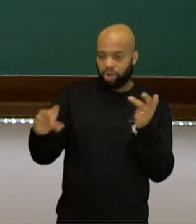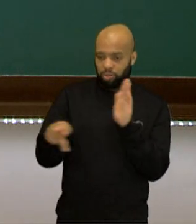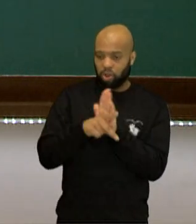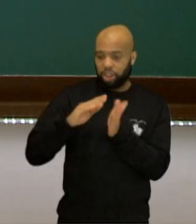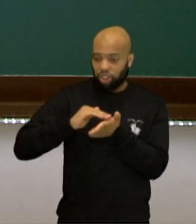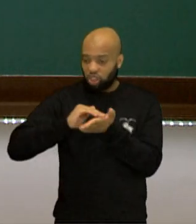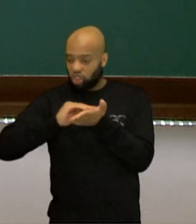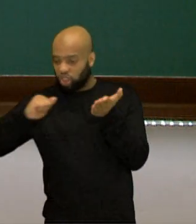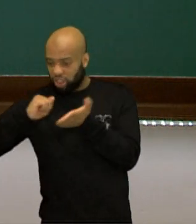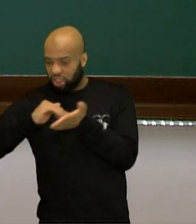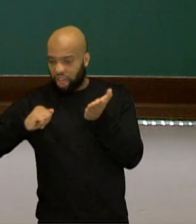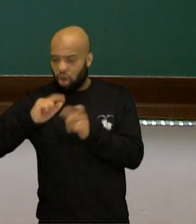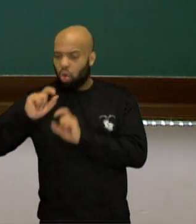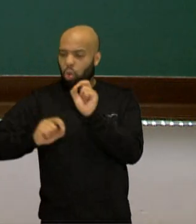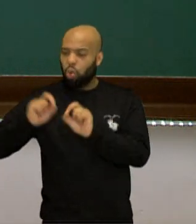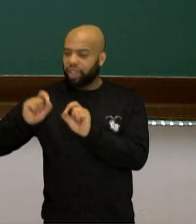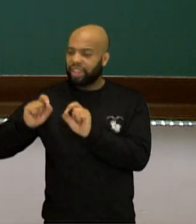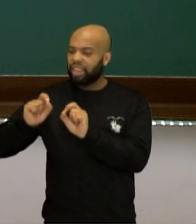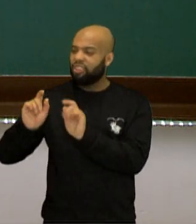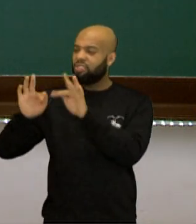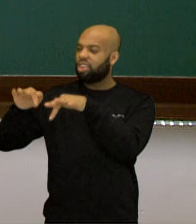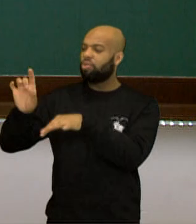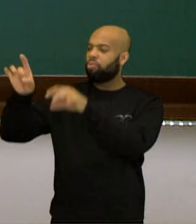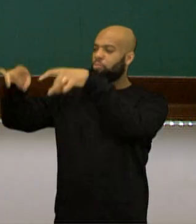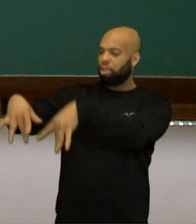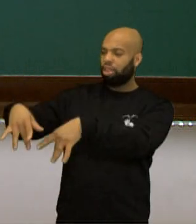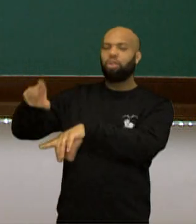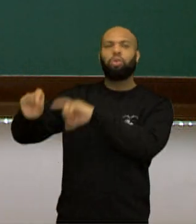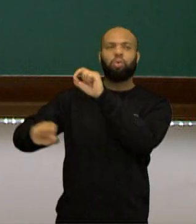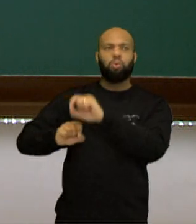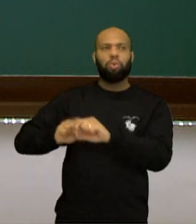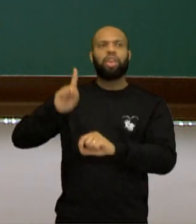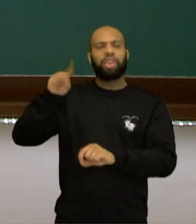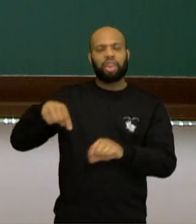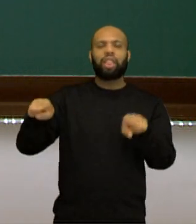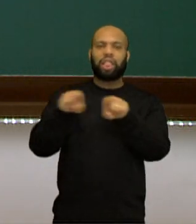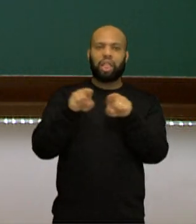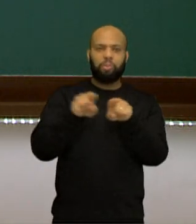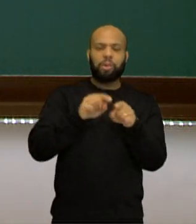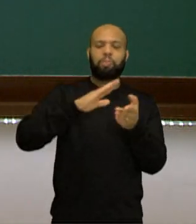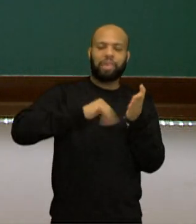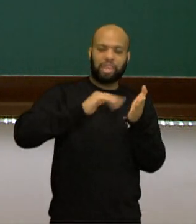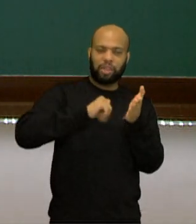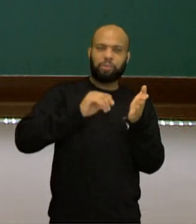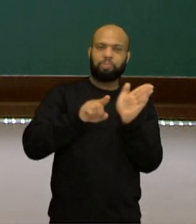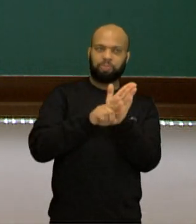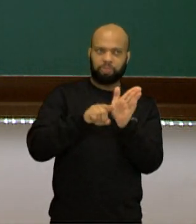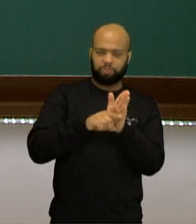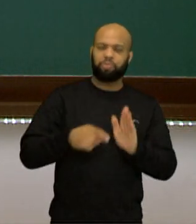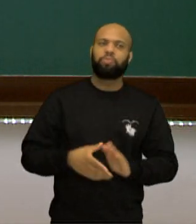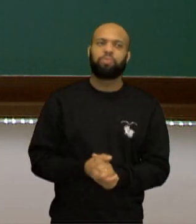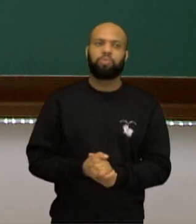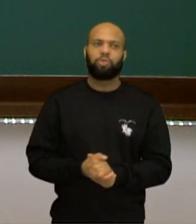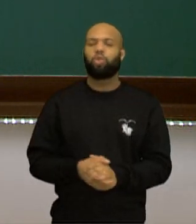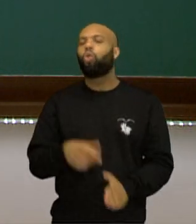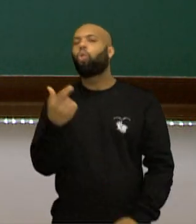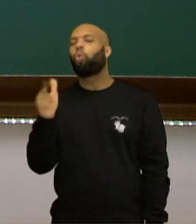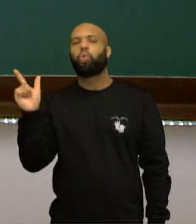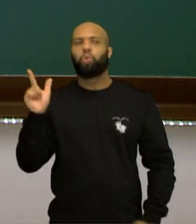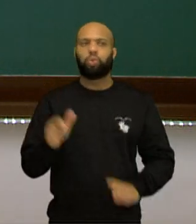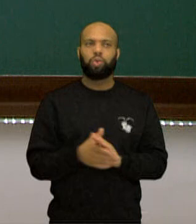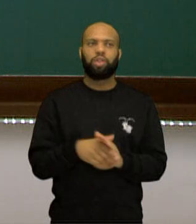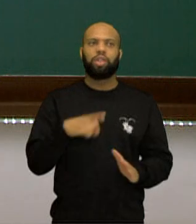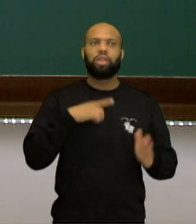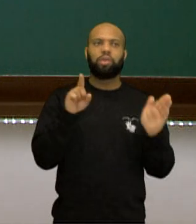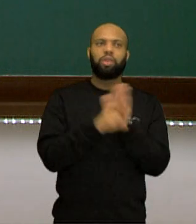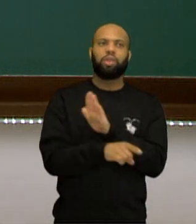quer saber quanto ficou, quanto restou, isso nos dá a ideia da subtração. Ou então, tem lá na